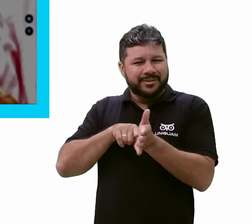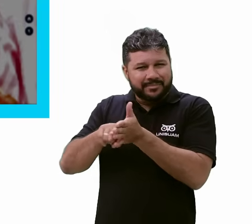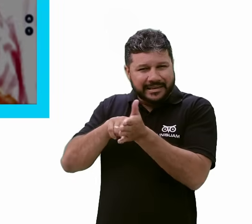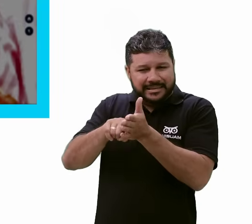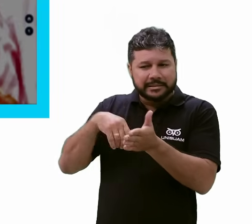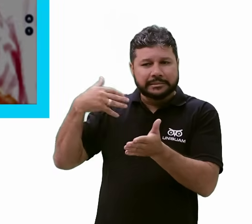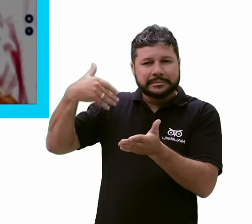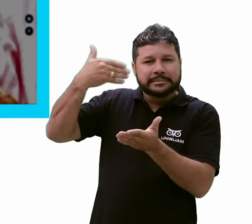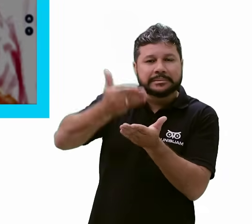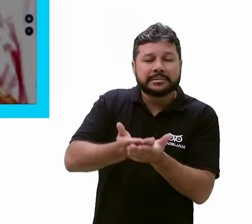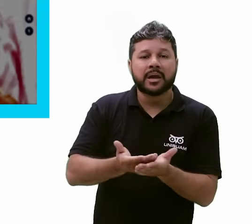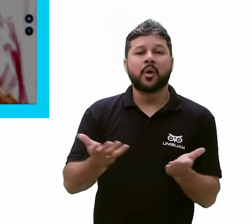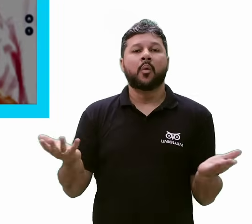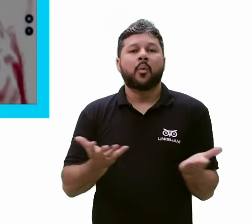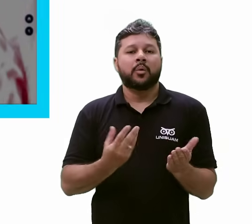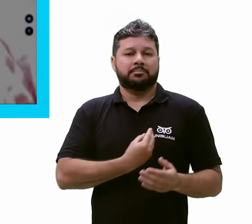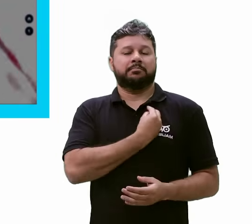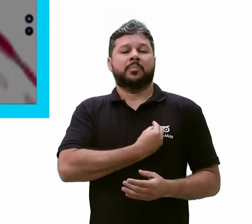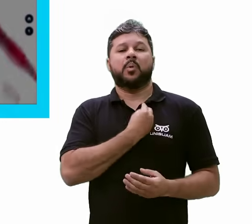que a situação é como é?